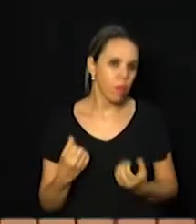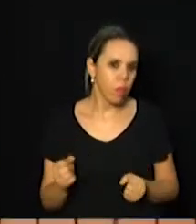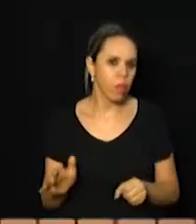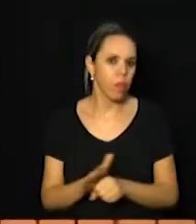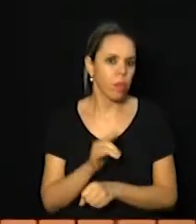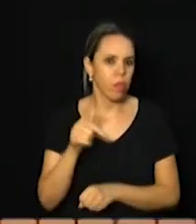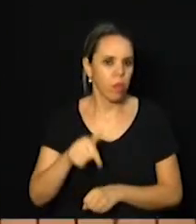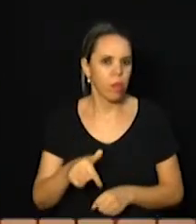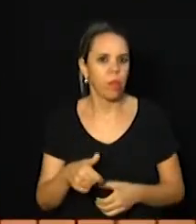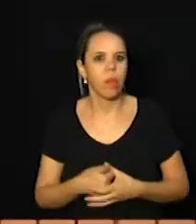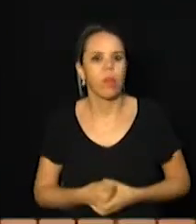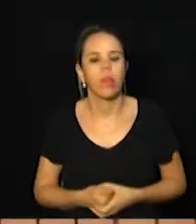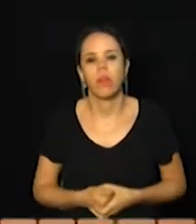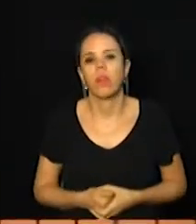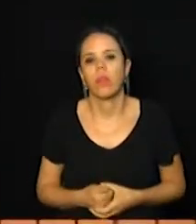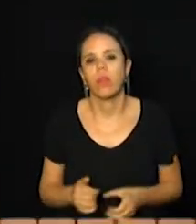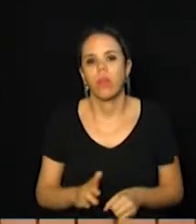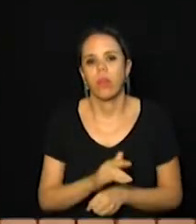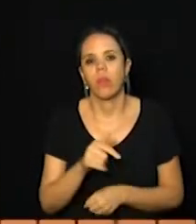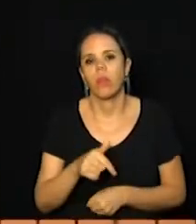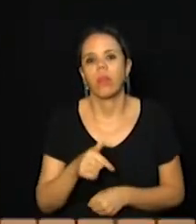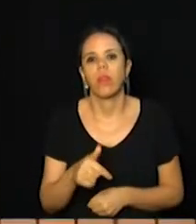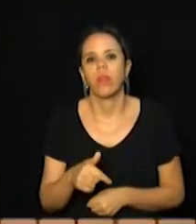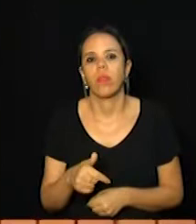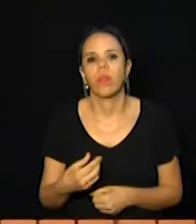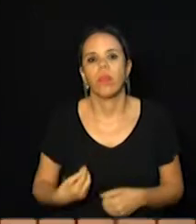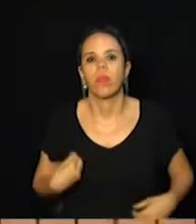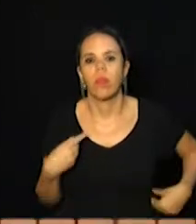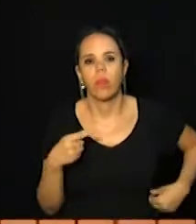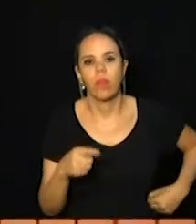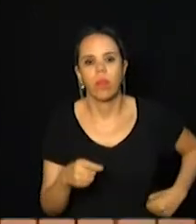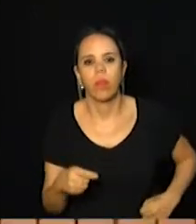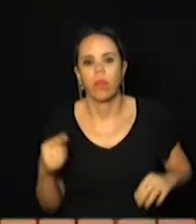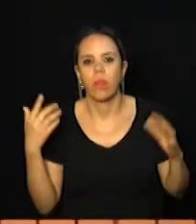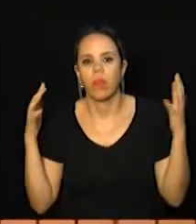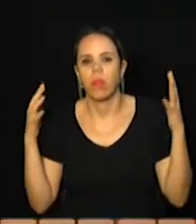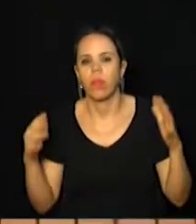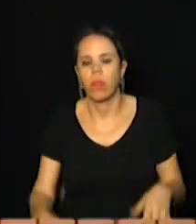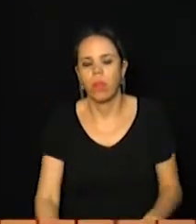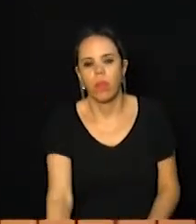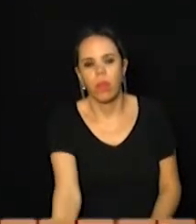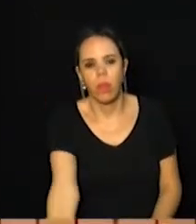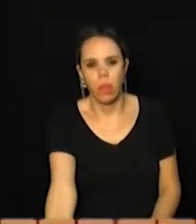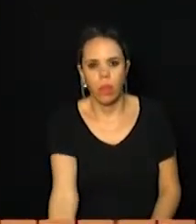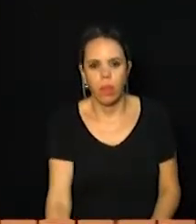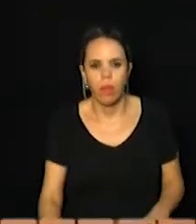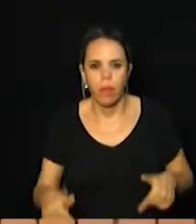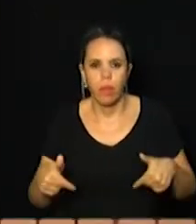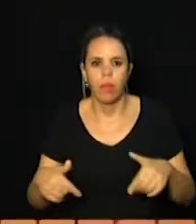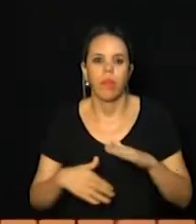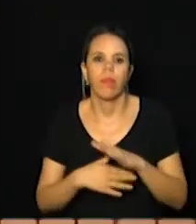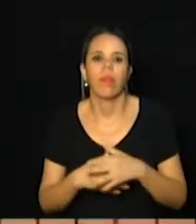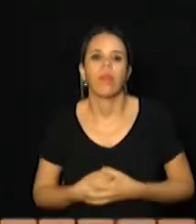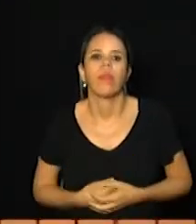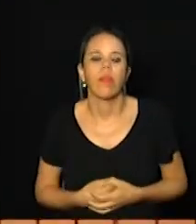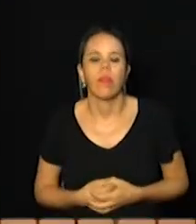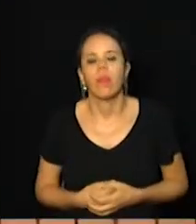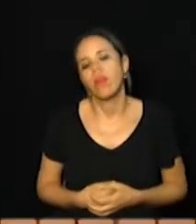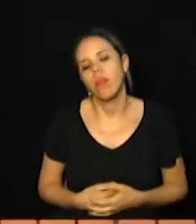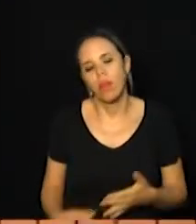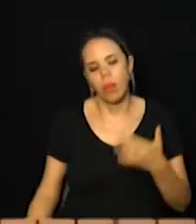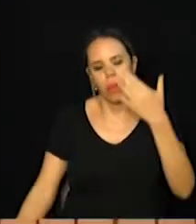voltar isso aqui nós vamos lotar isso aqui eu vou estar aí aplaudindo a iniciativa dessa casa então